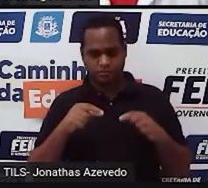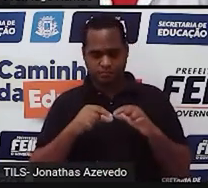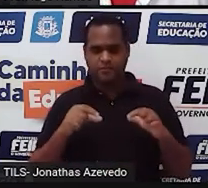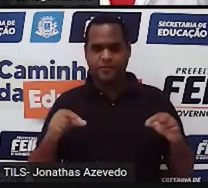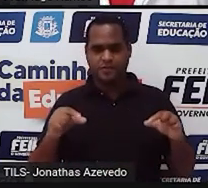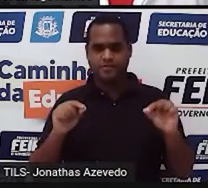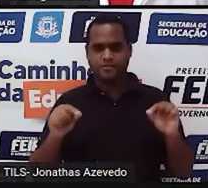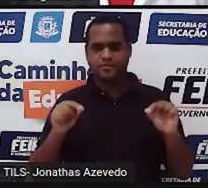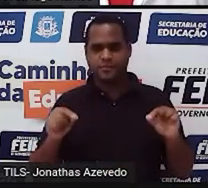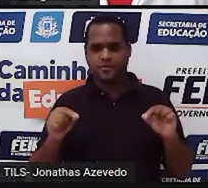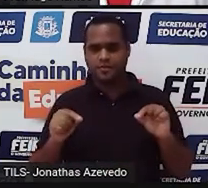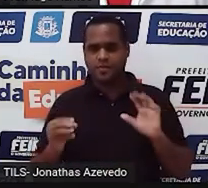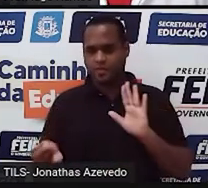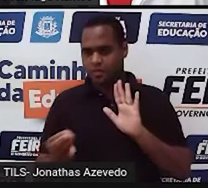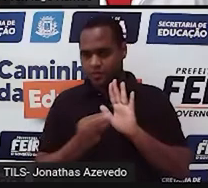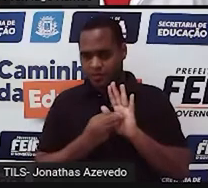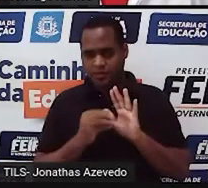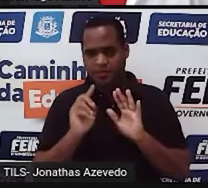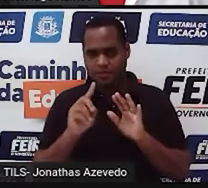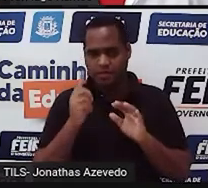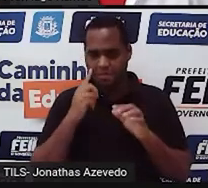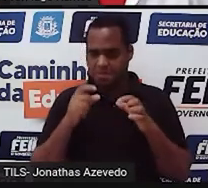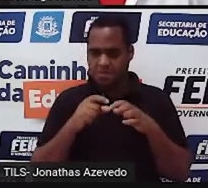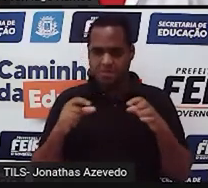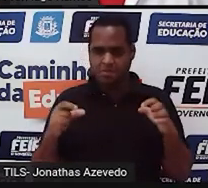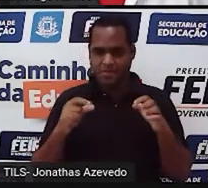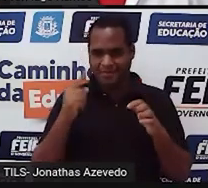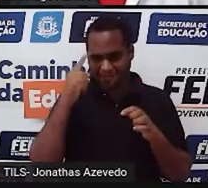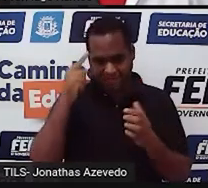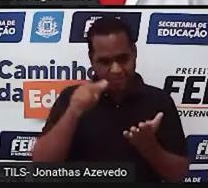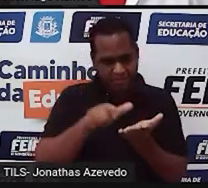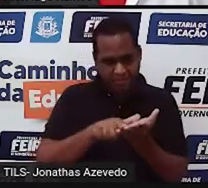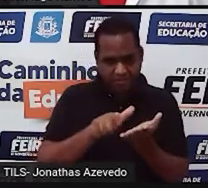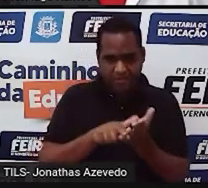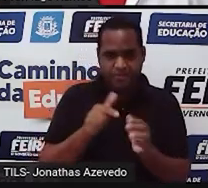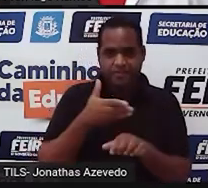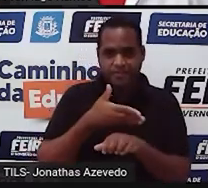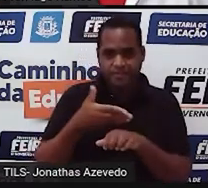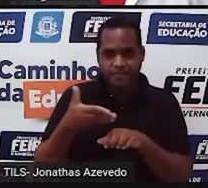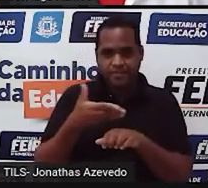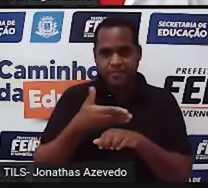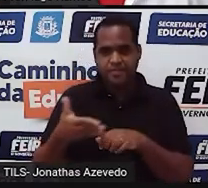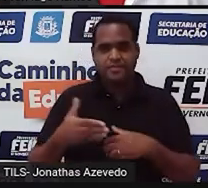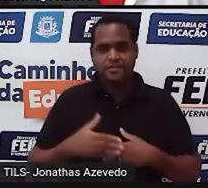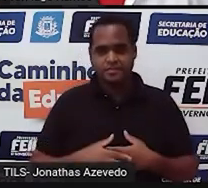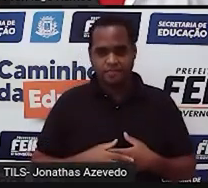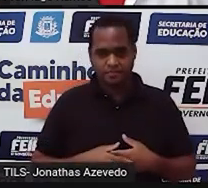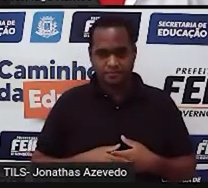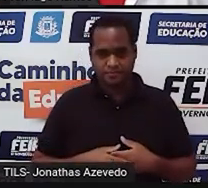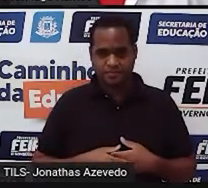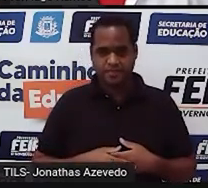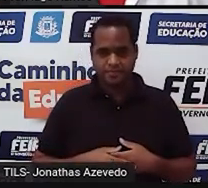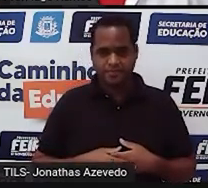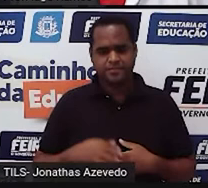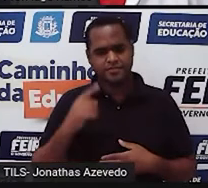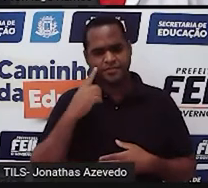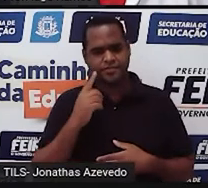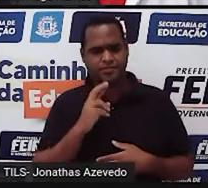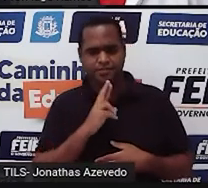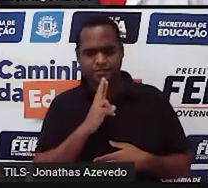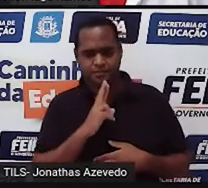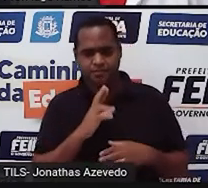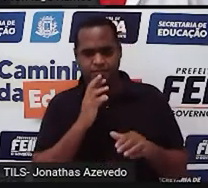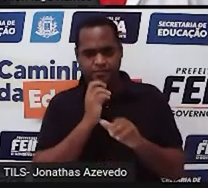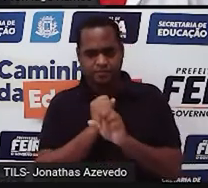régua colocou em na folha né de Papel em Branco chegou ali em cima da marcação